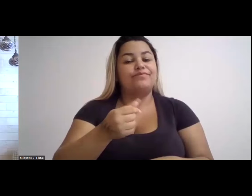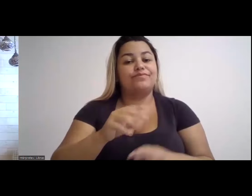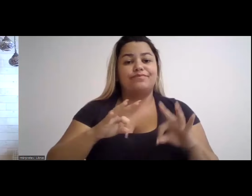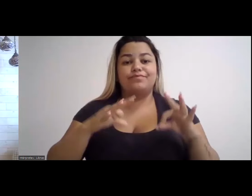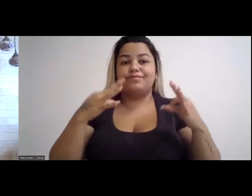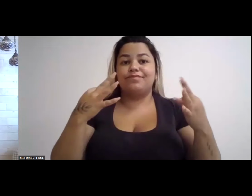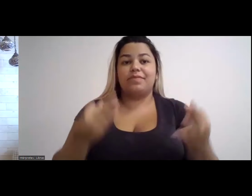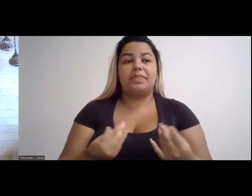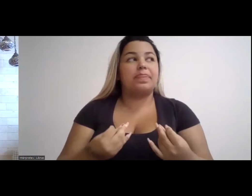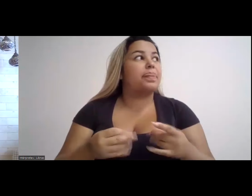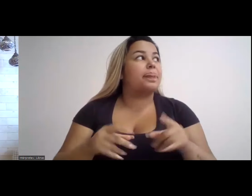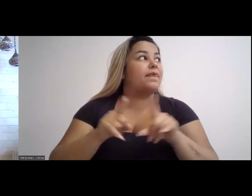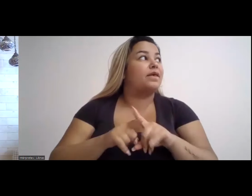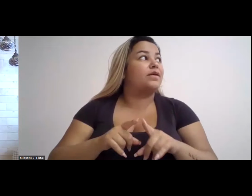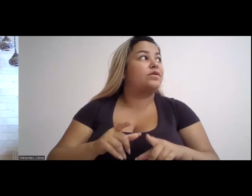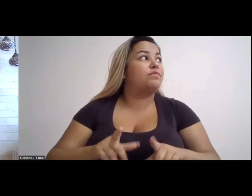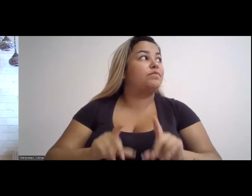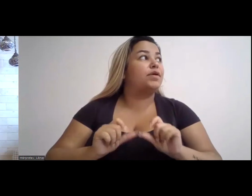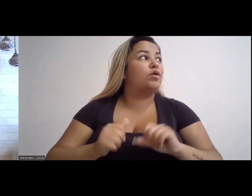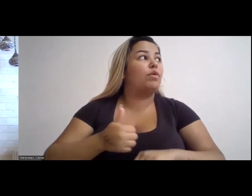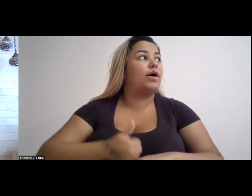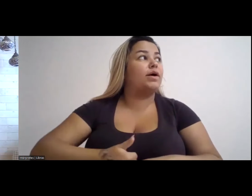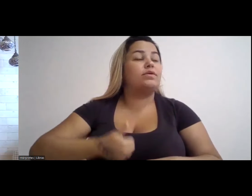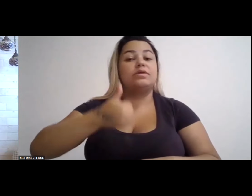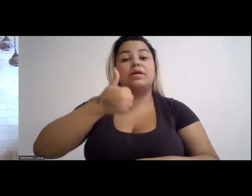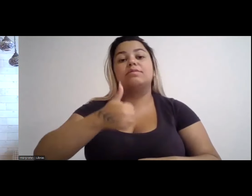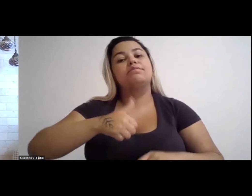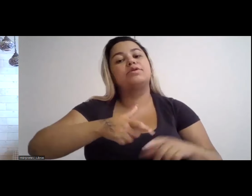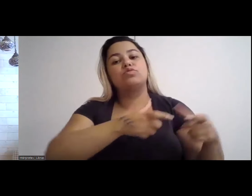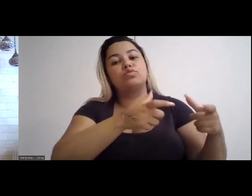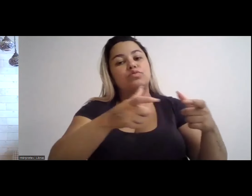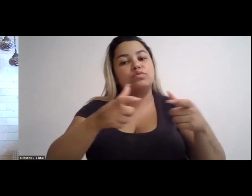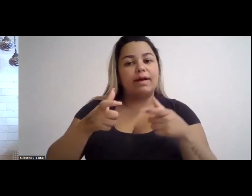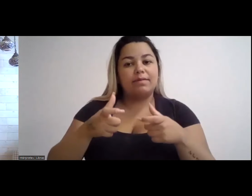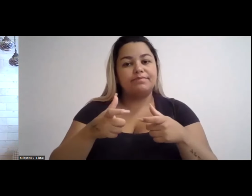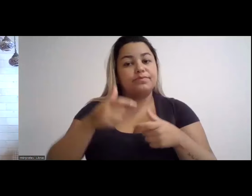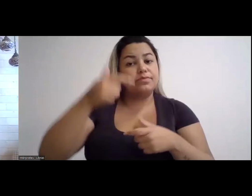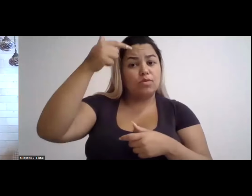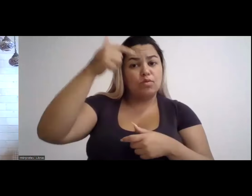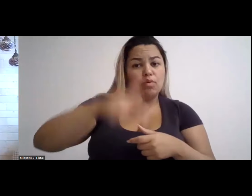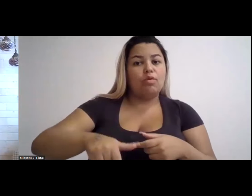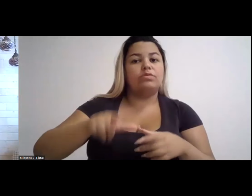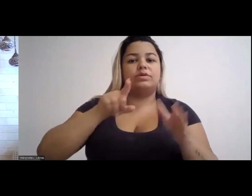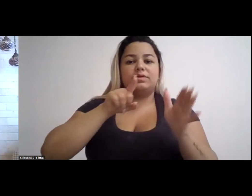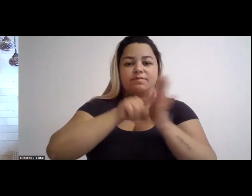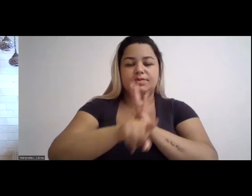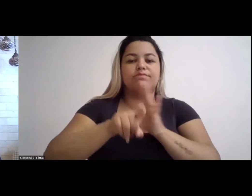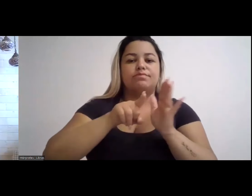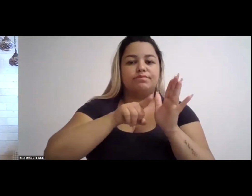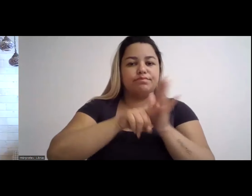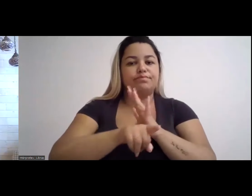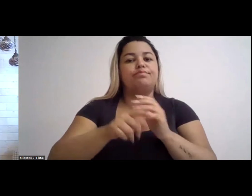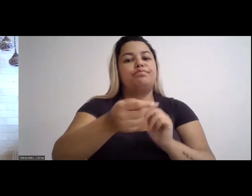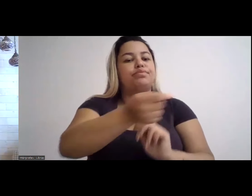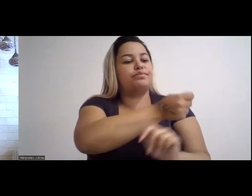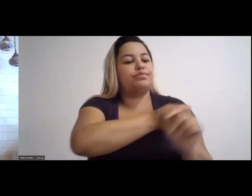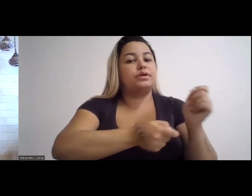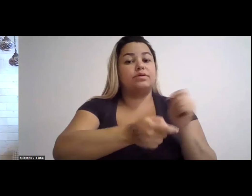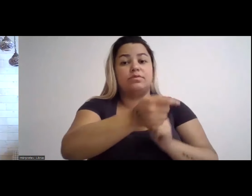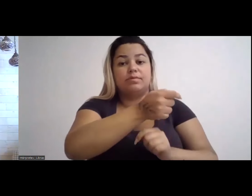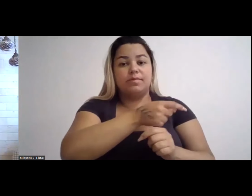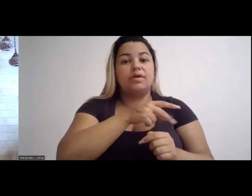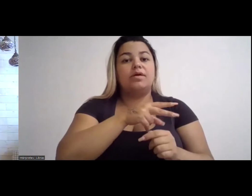relação com a qualidade do território, com outras perguntas que a economia precisa fazer. Talvez a economia criativa venha